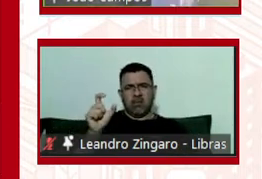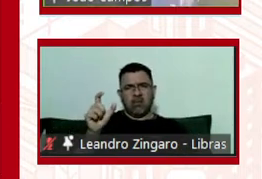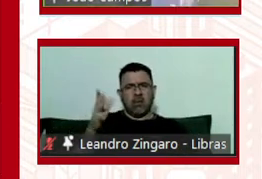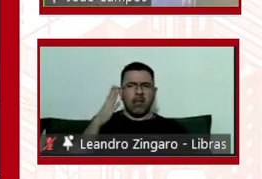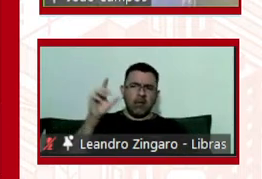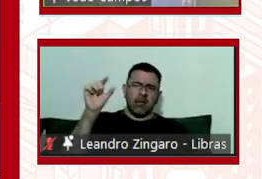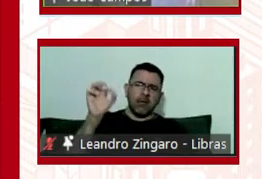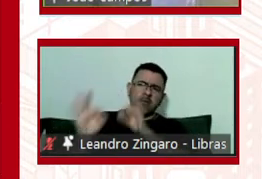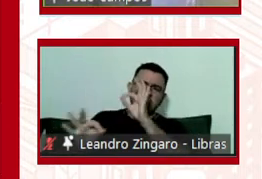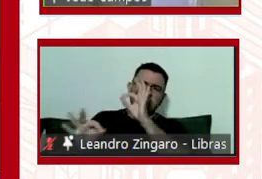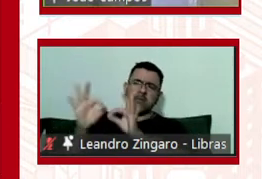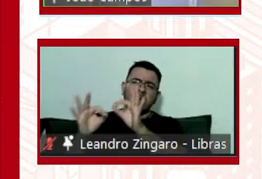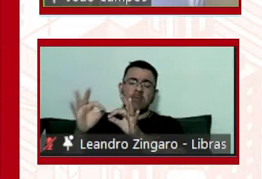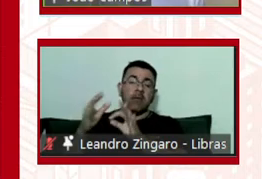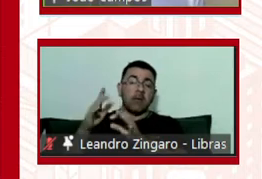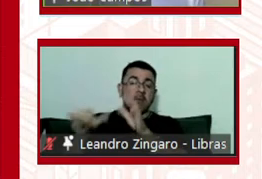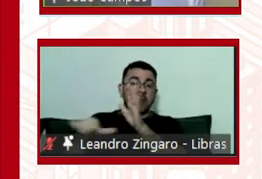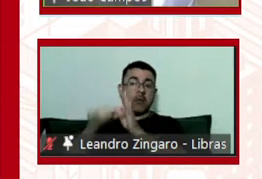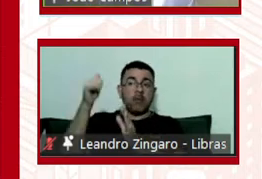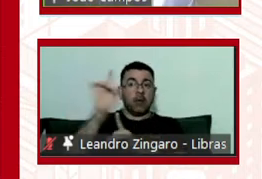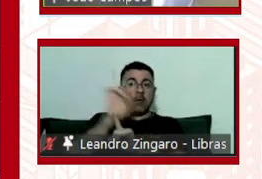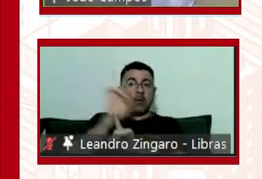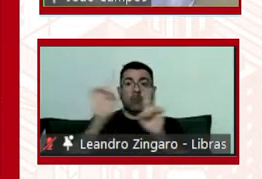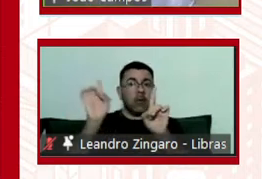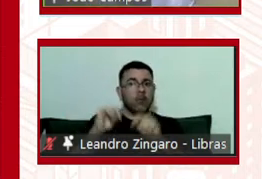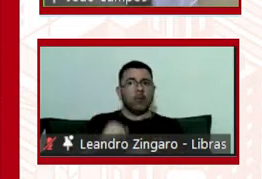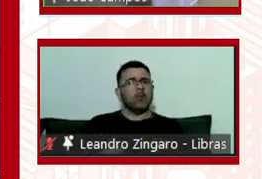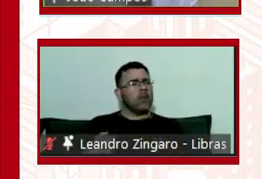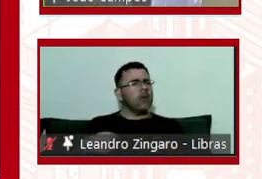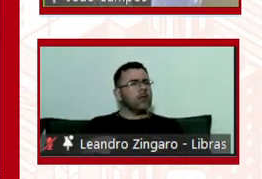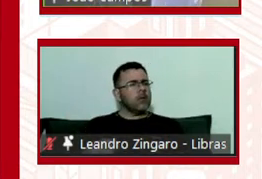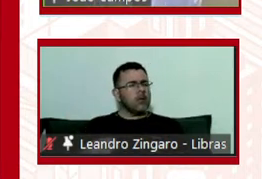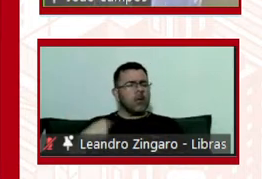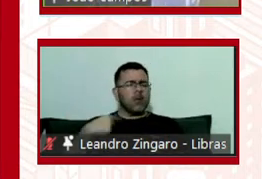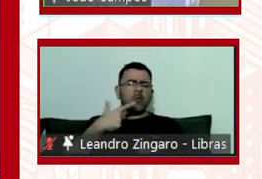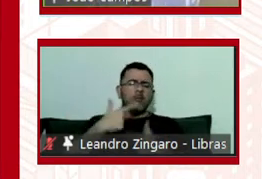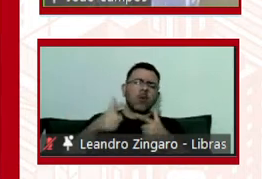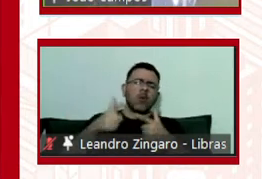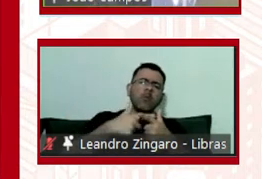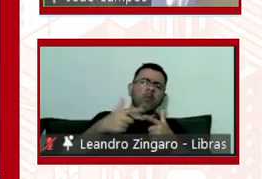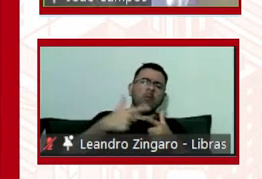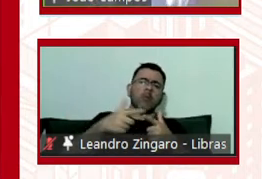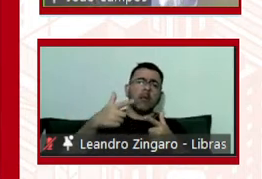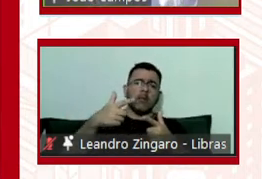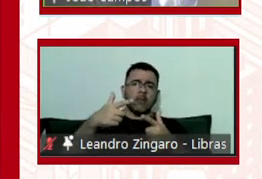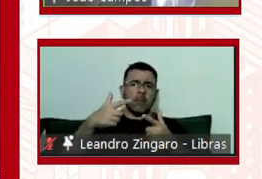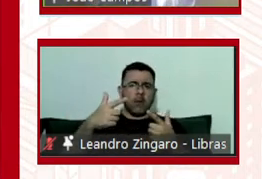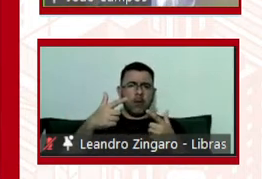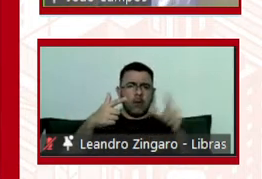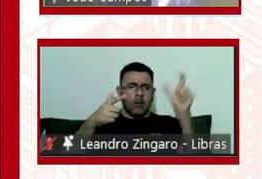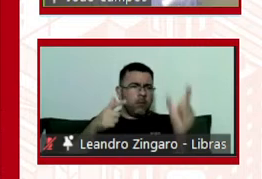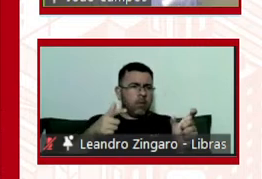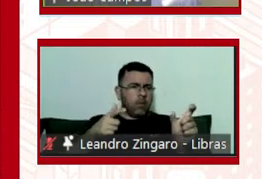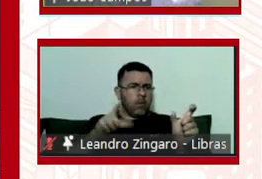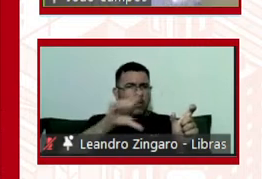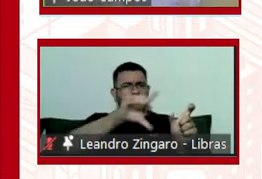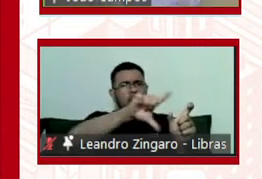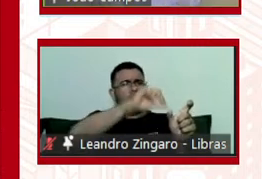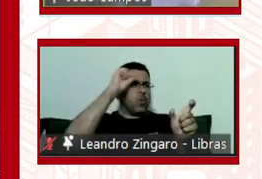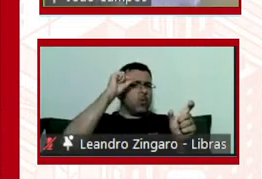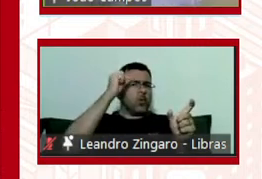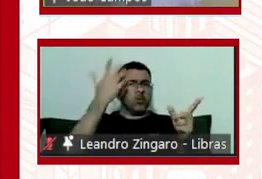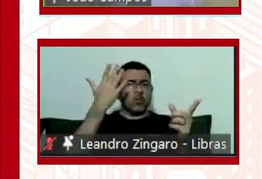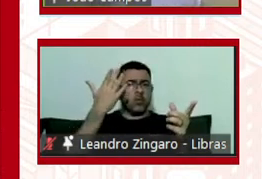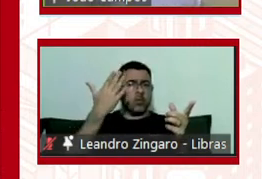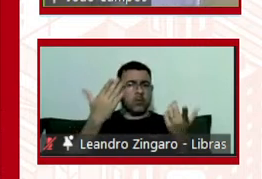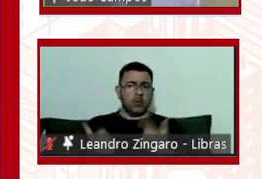PR isso não pega o que é que tá mais ficado e que passa mais gente com base nisso a gente toma a decisão de investir então é